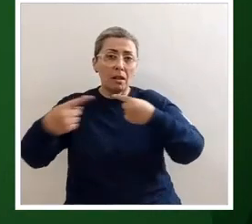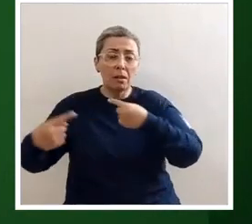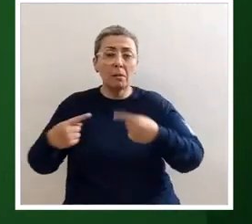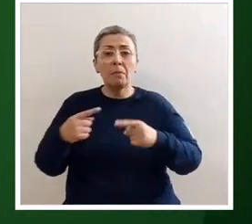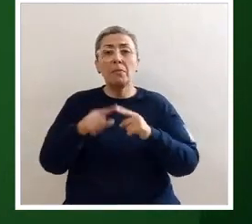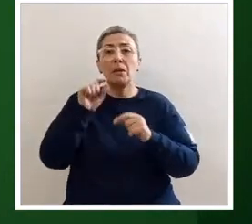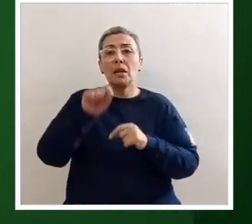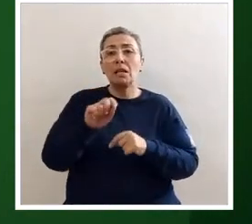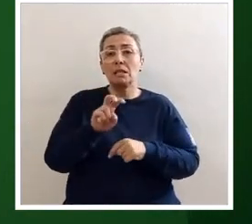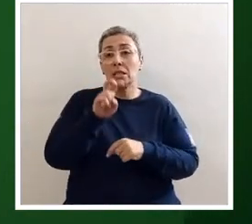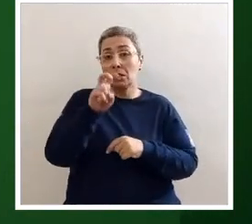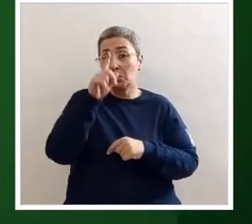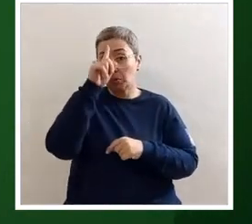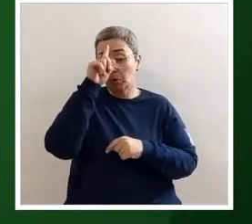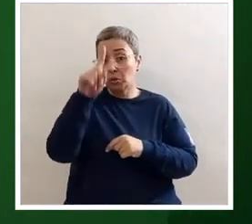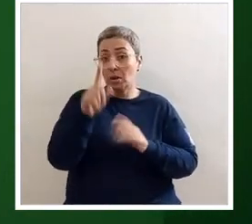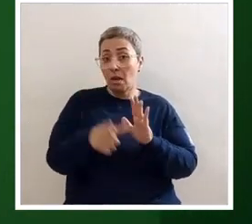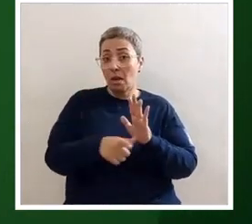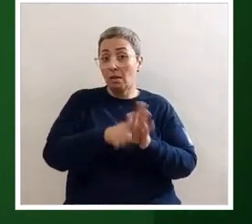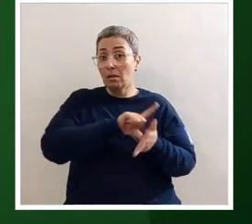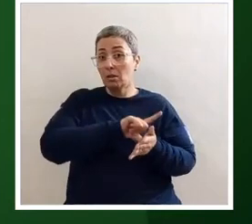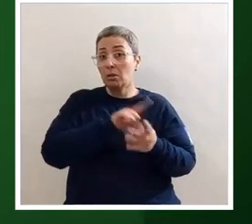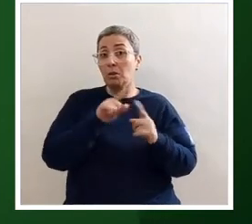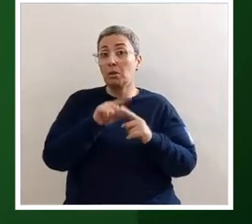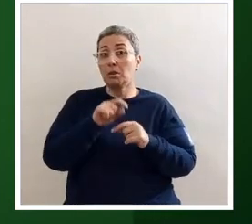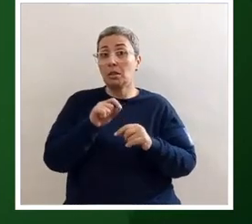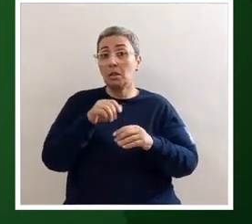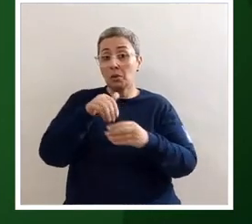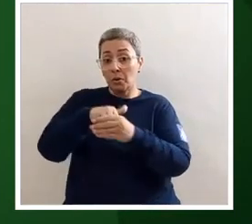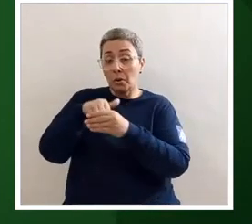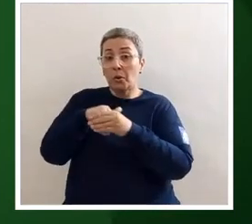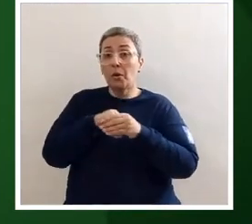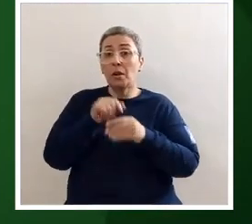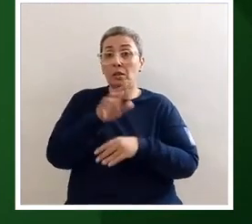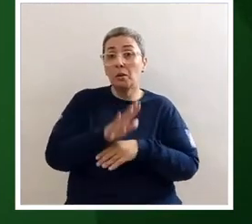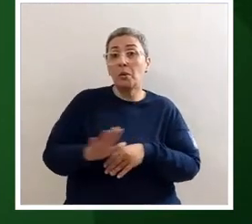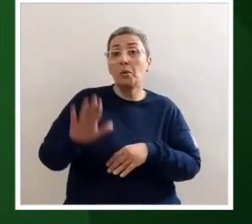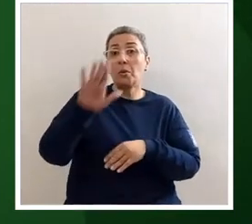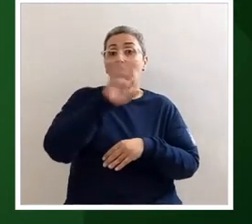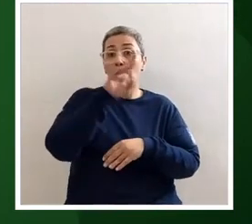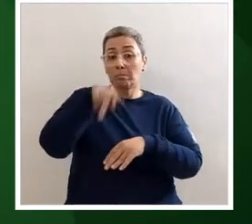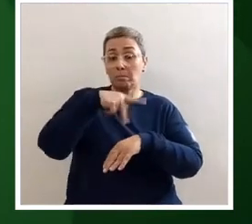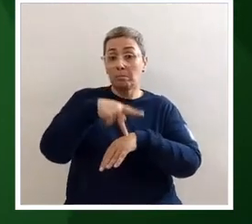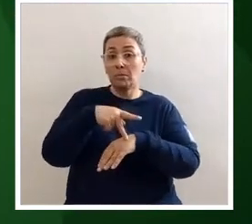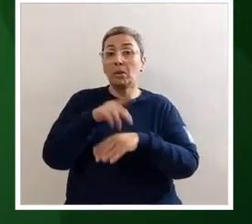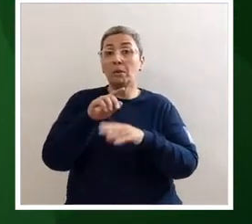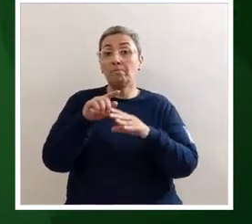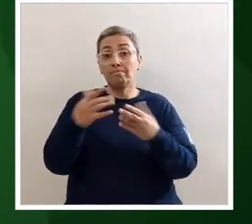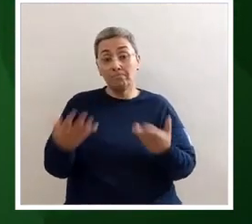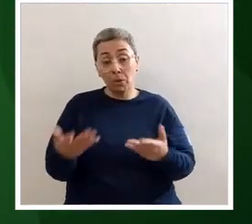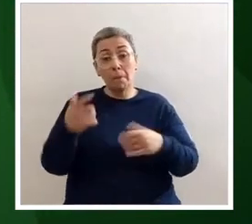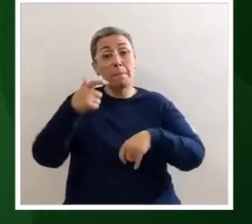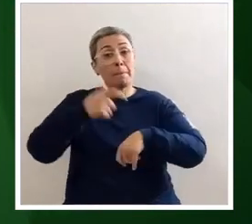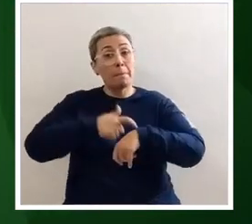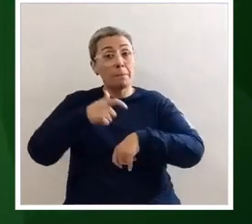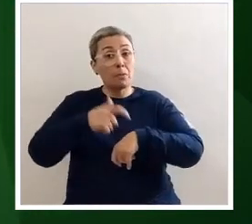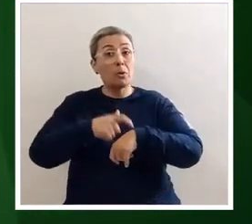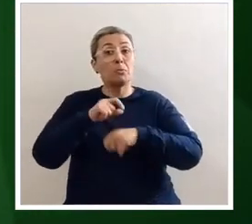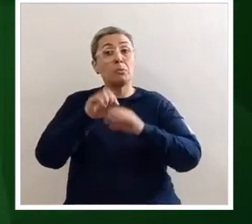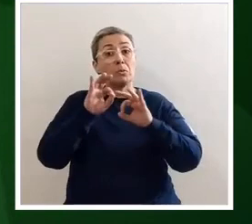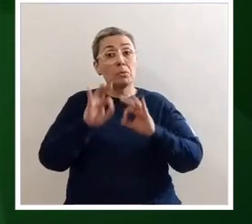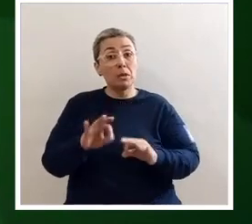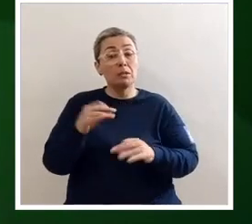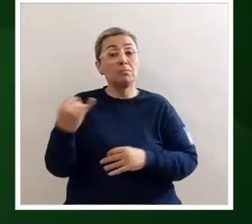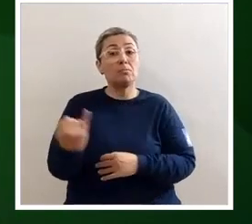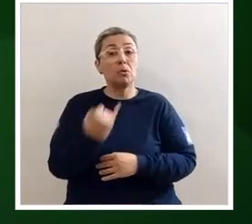cinco dias antes das eleições gerais do nosso país então é um momento realmente